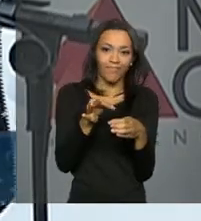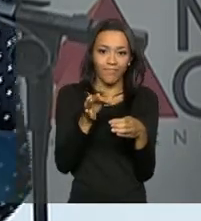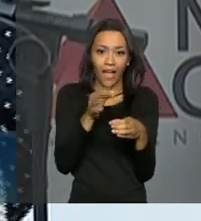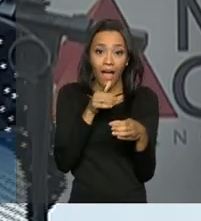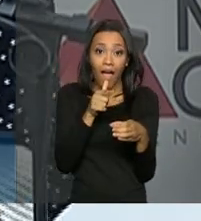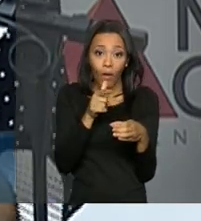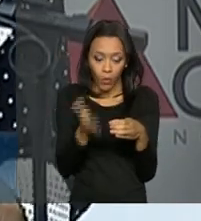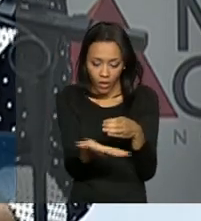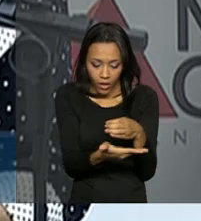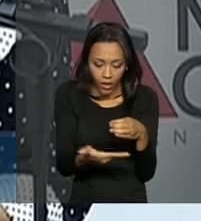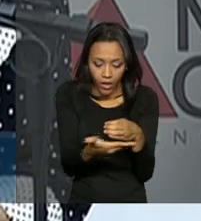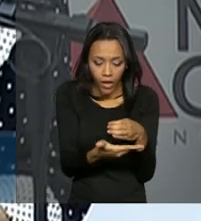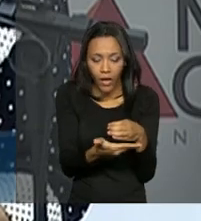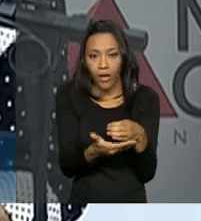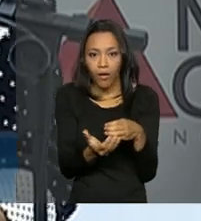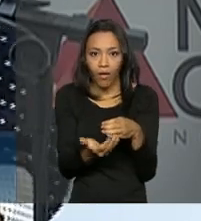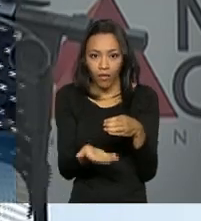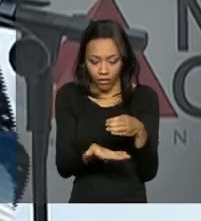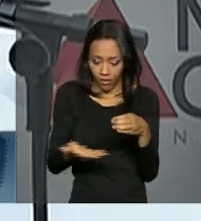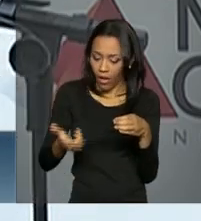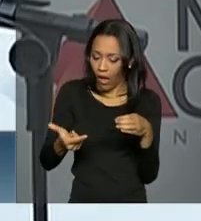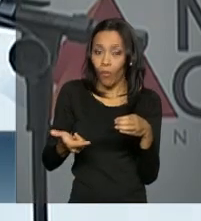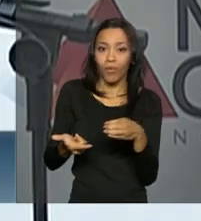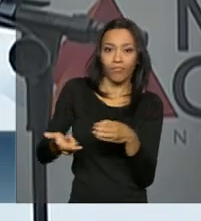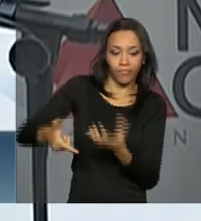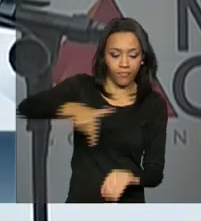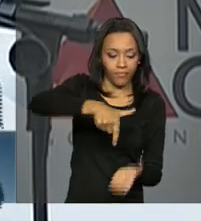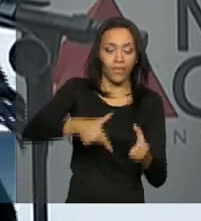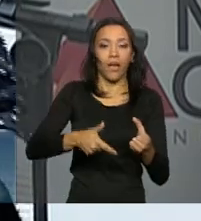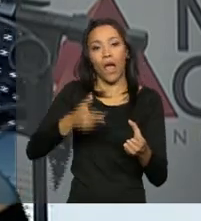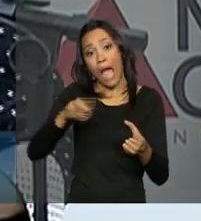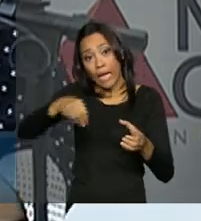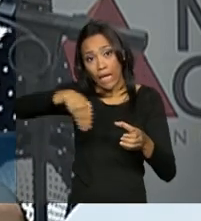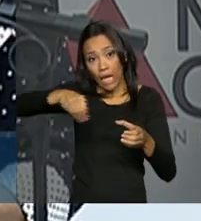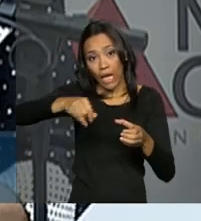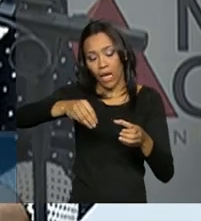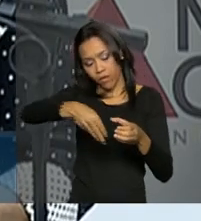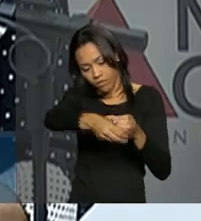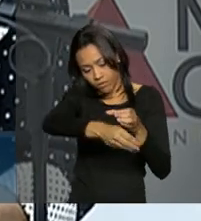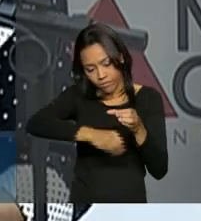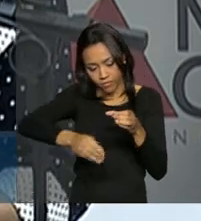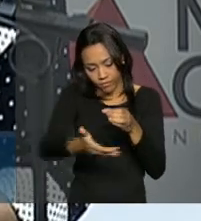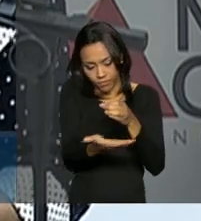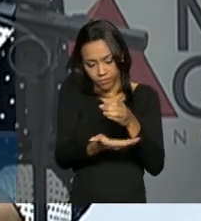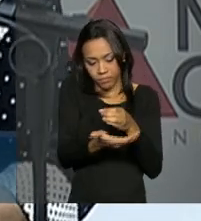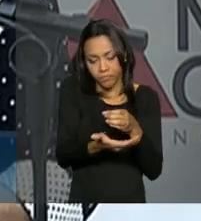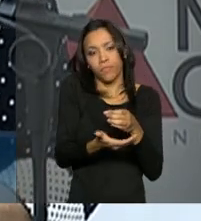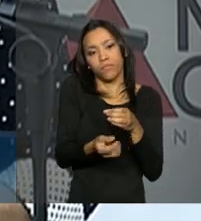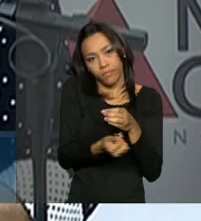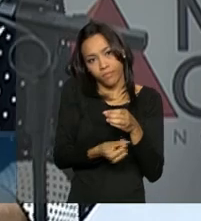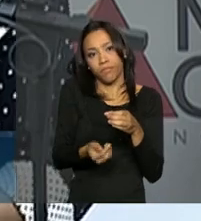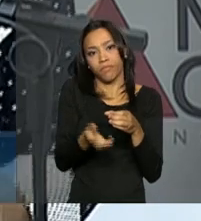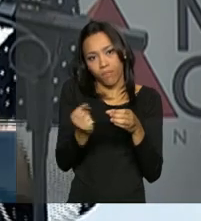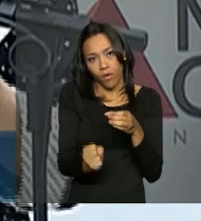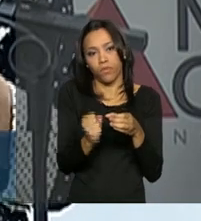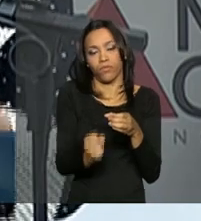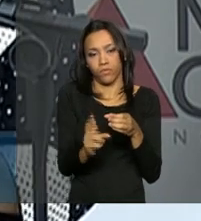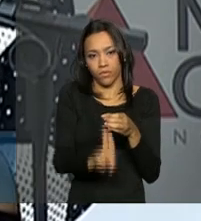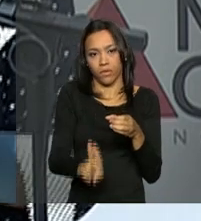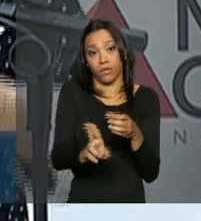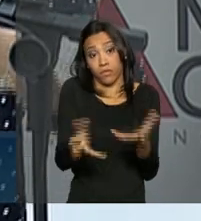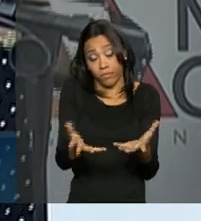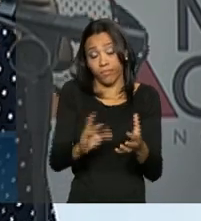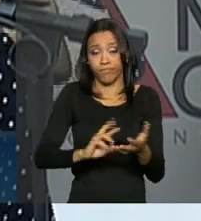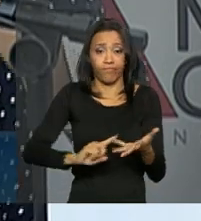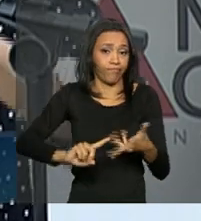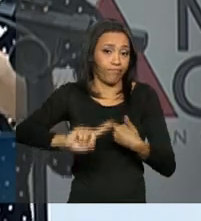Então, bota areia no vaso de flores, dependendo da situação do bueiro, coloca areia ou coloca larvicida.